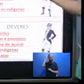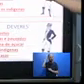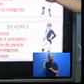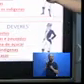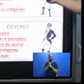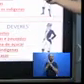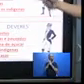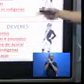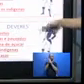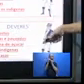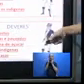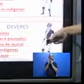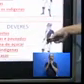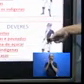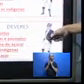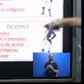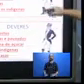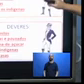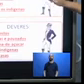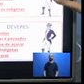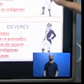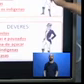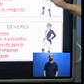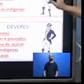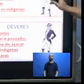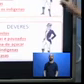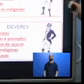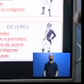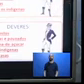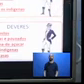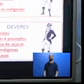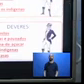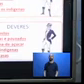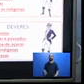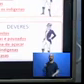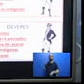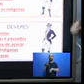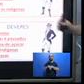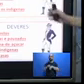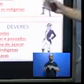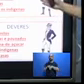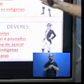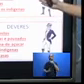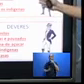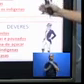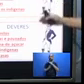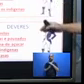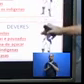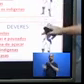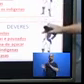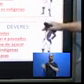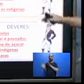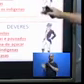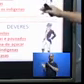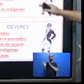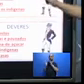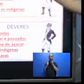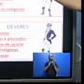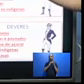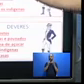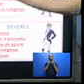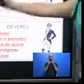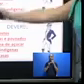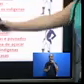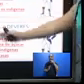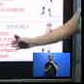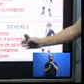Então, direitos e deveres. Na hora que vocês tiverem um tempinho aí de pausar o vídeo, façam com bastante atenção que vocês